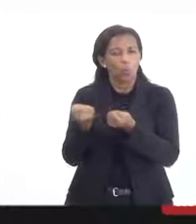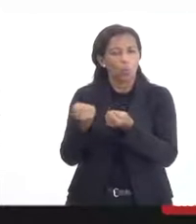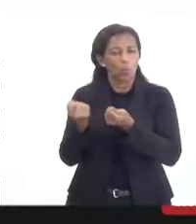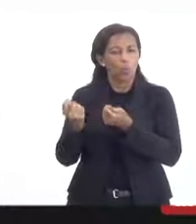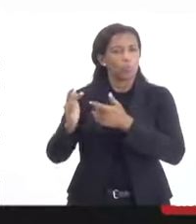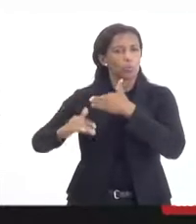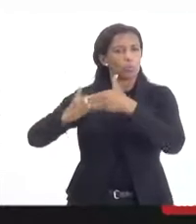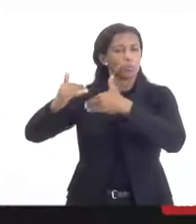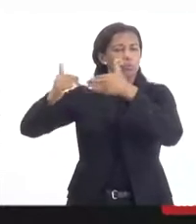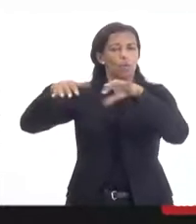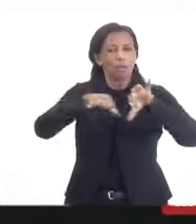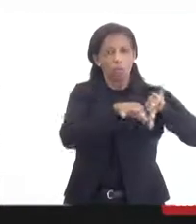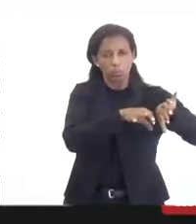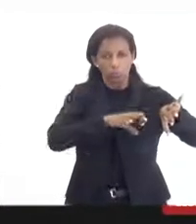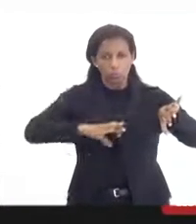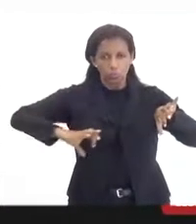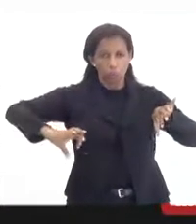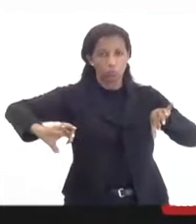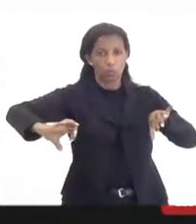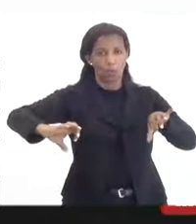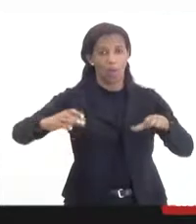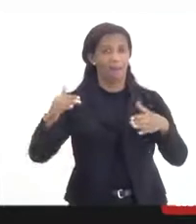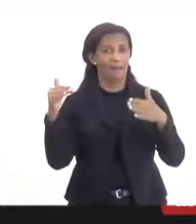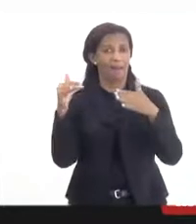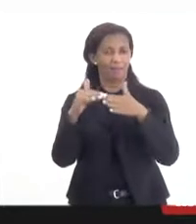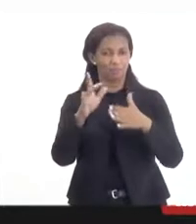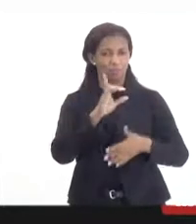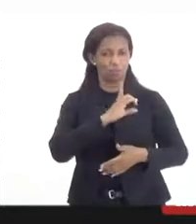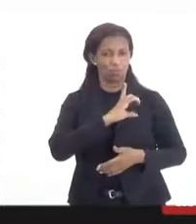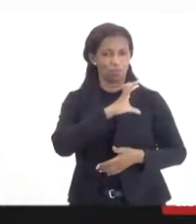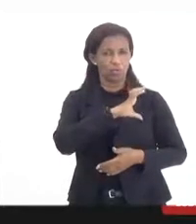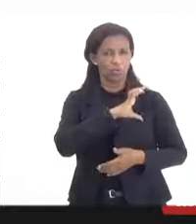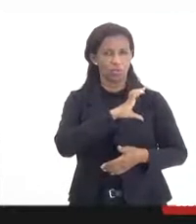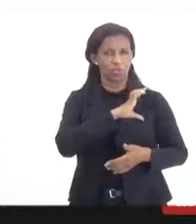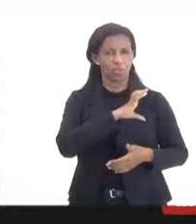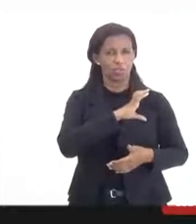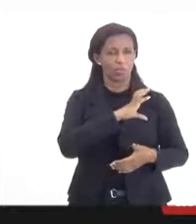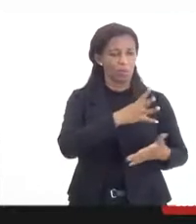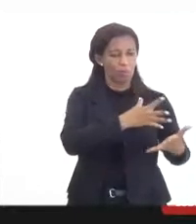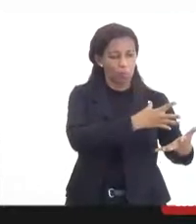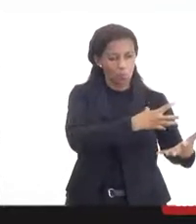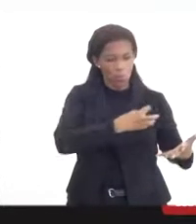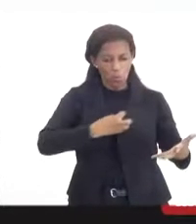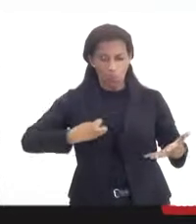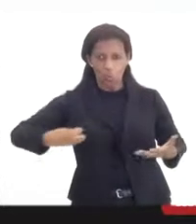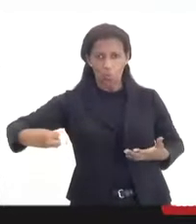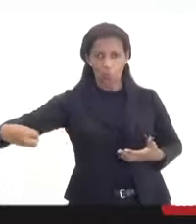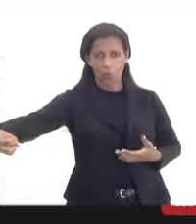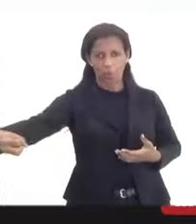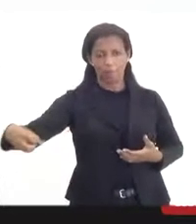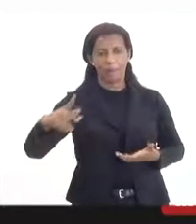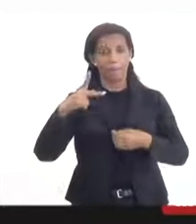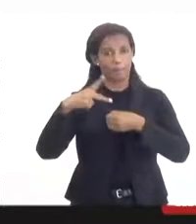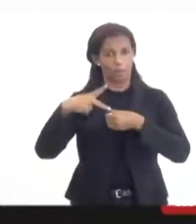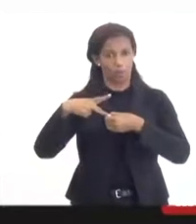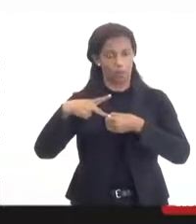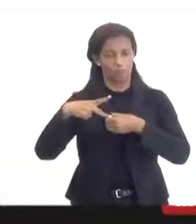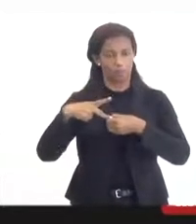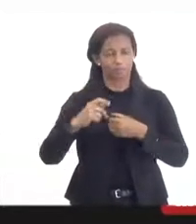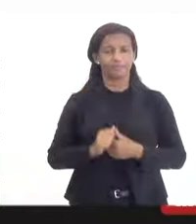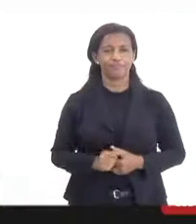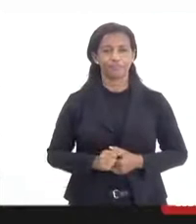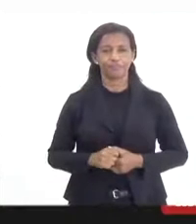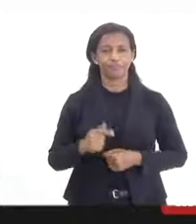construir dutos de Cabiúnas até Duque de Caxias para transferir esse petróleo. Nesse período